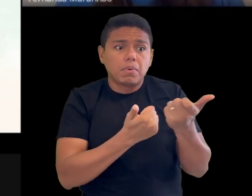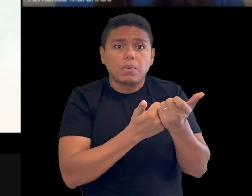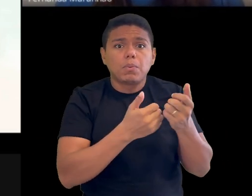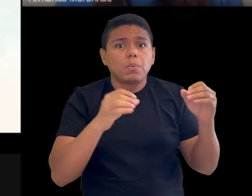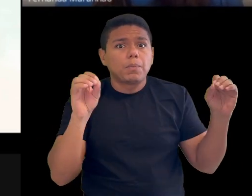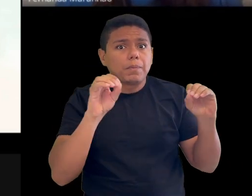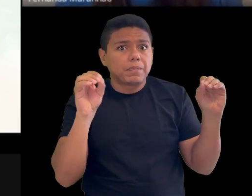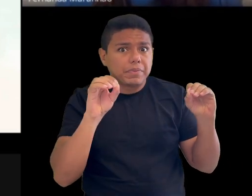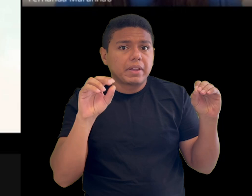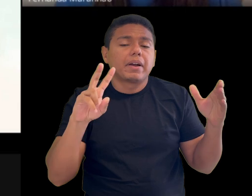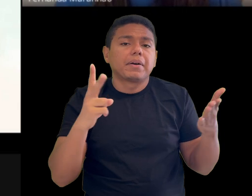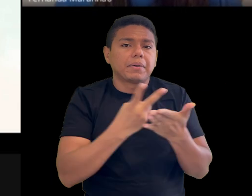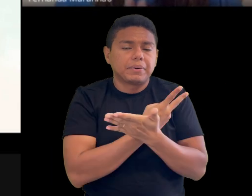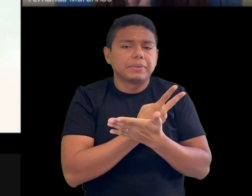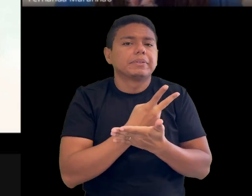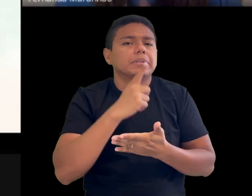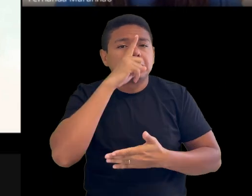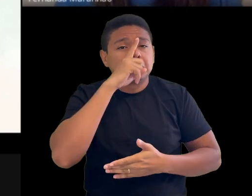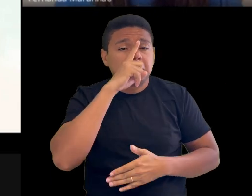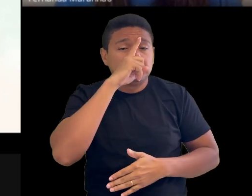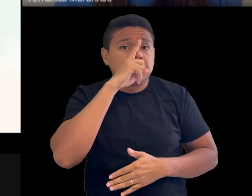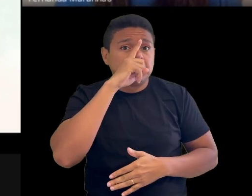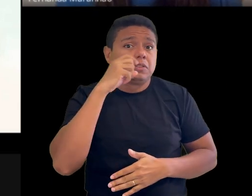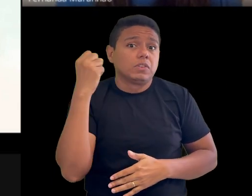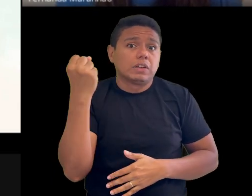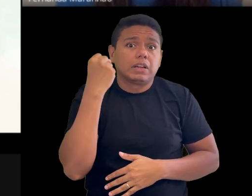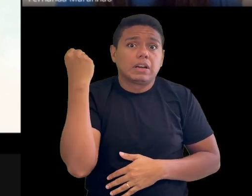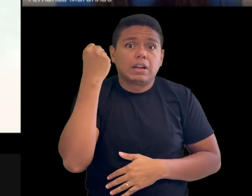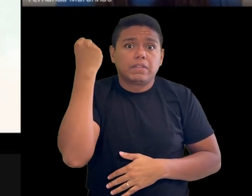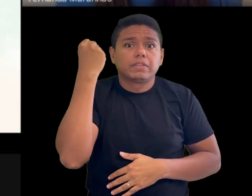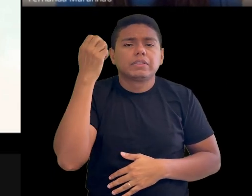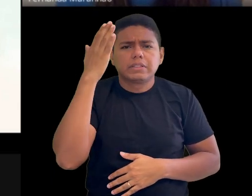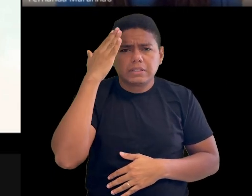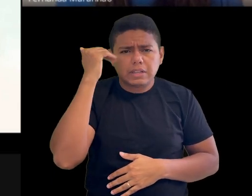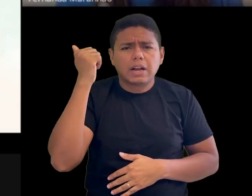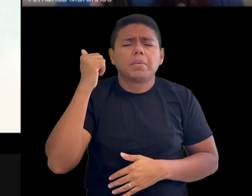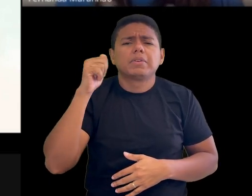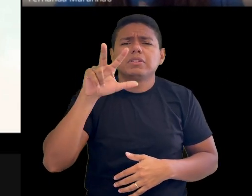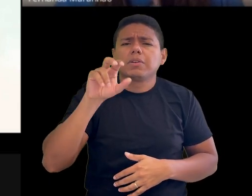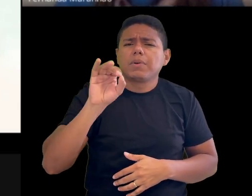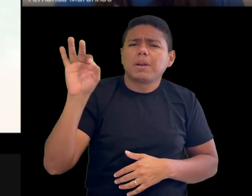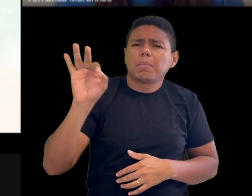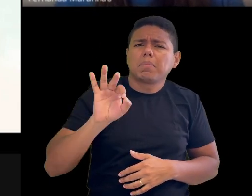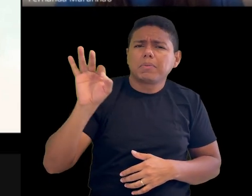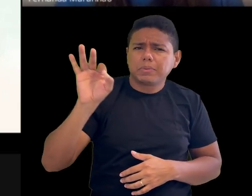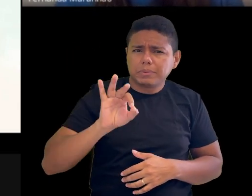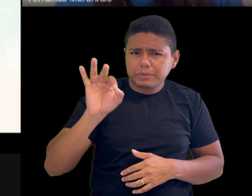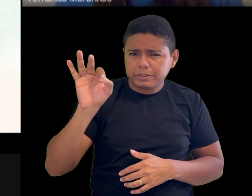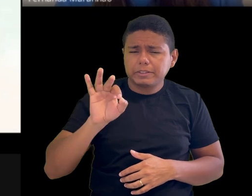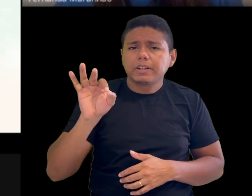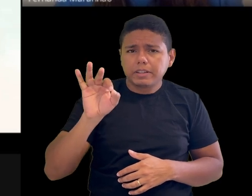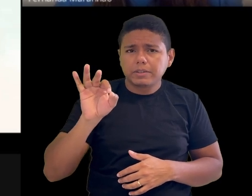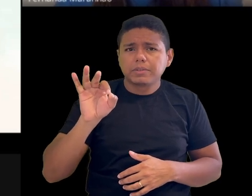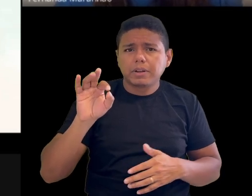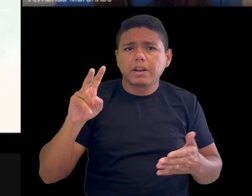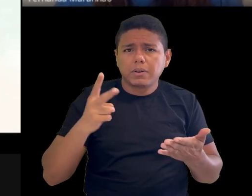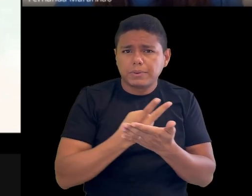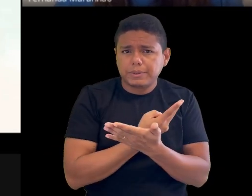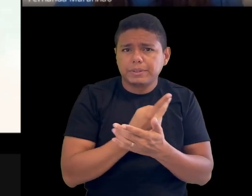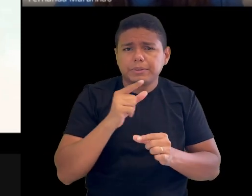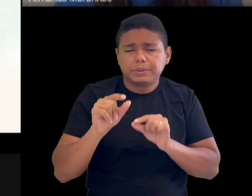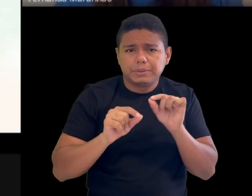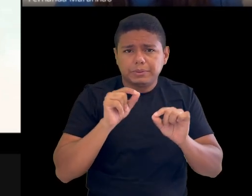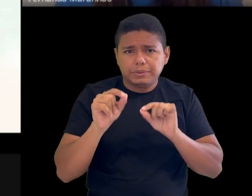dessa placenta. Sabemos que a partir de 50% mais ou menos de área descolada é levado ao óbito do